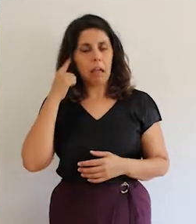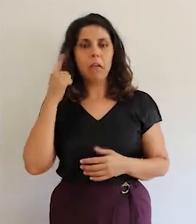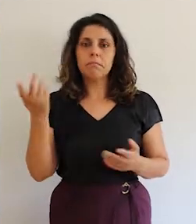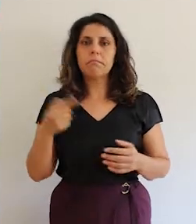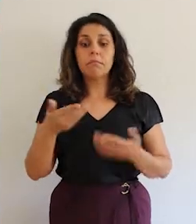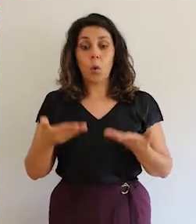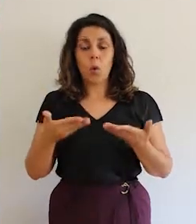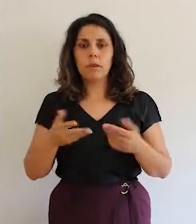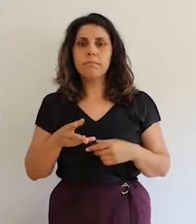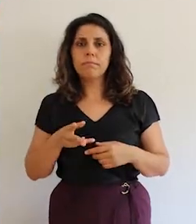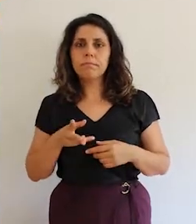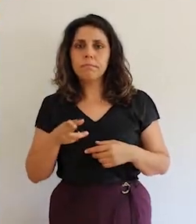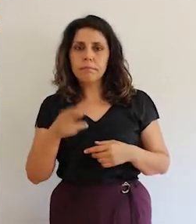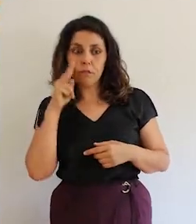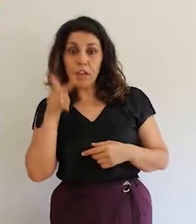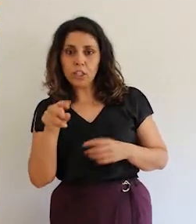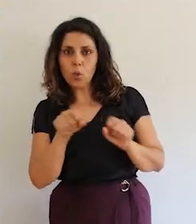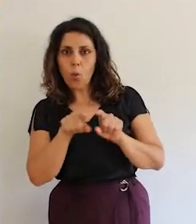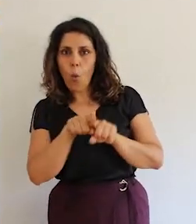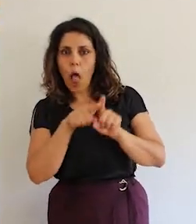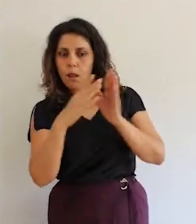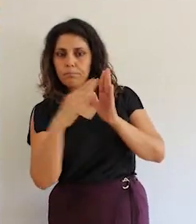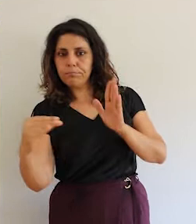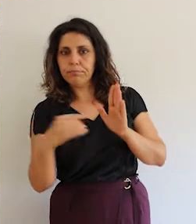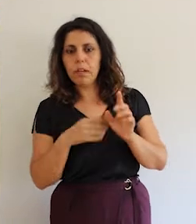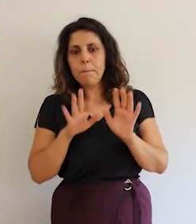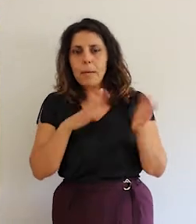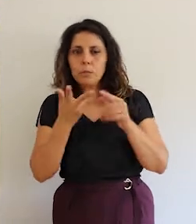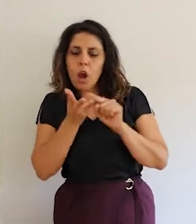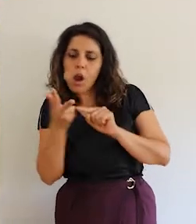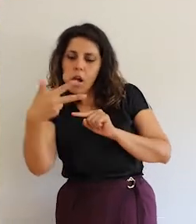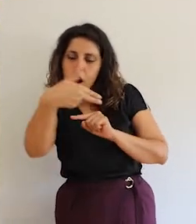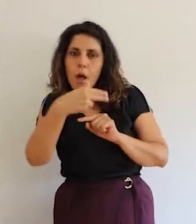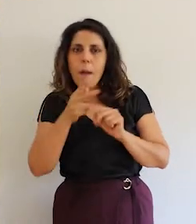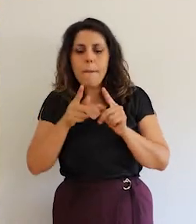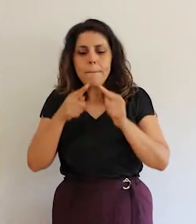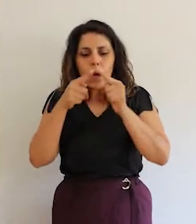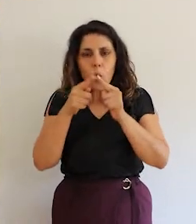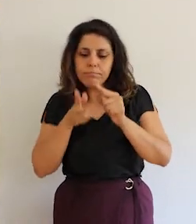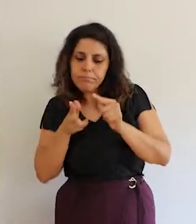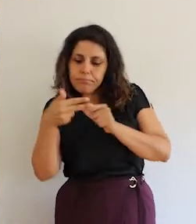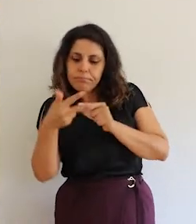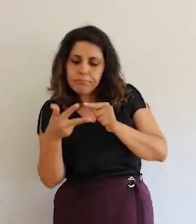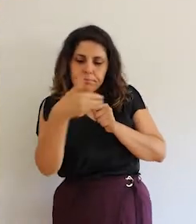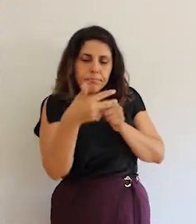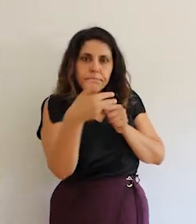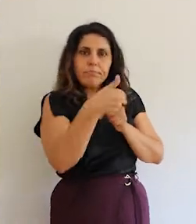Agora vamos cortar, vejo como está esta, assim, vamos arredondar cada biquinho,